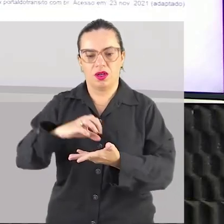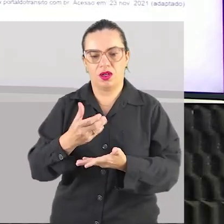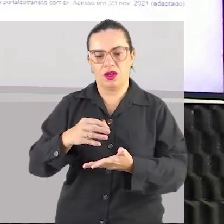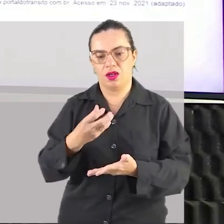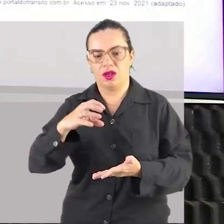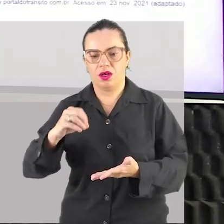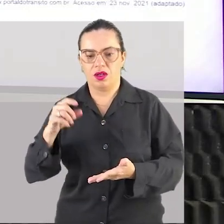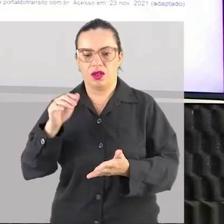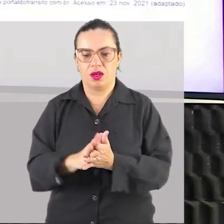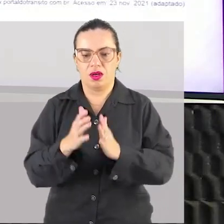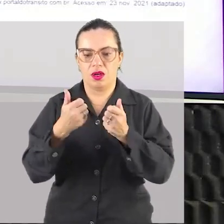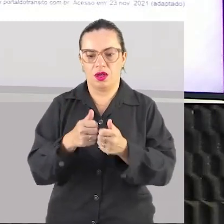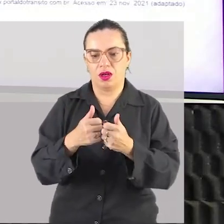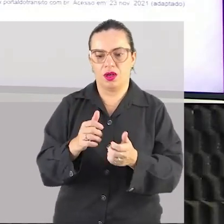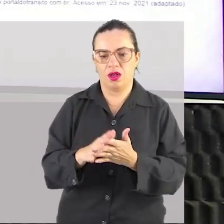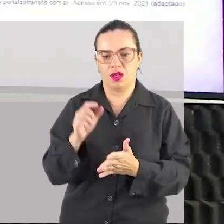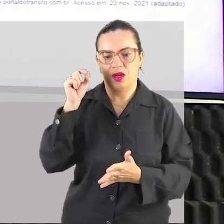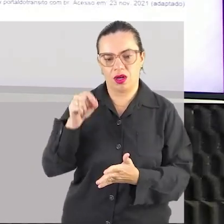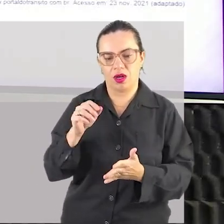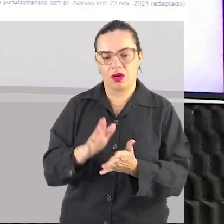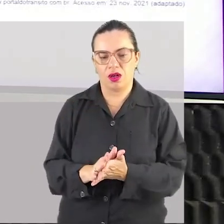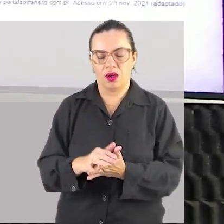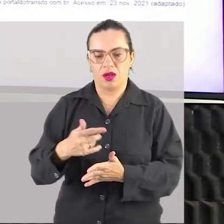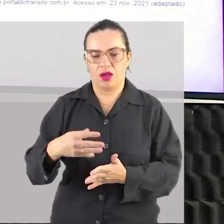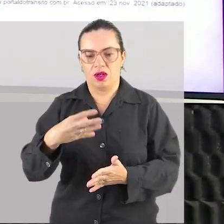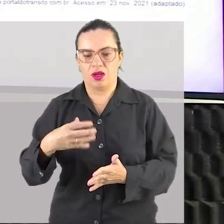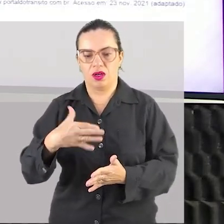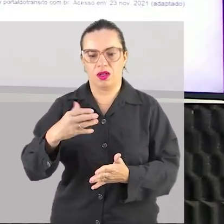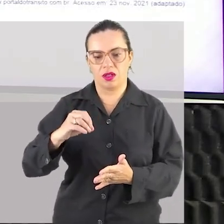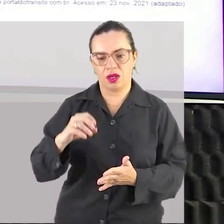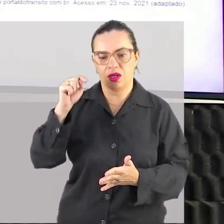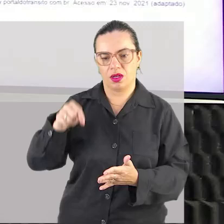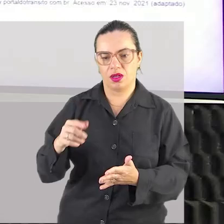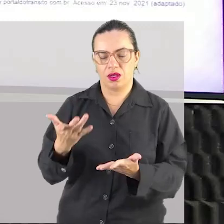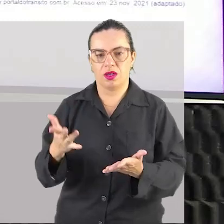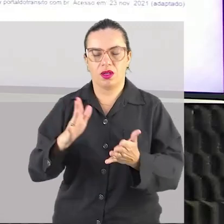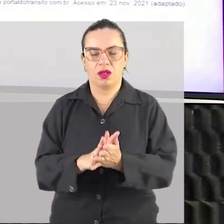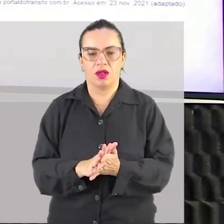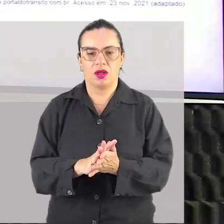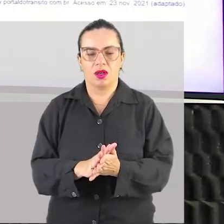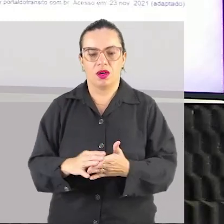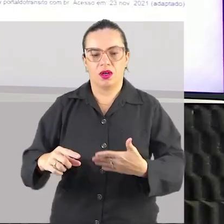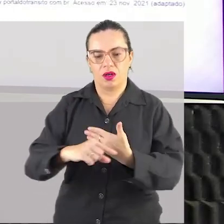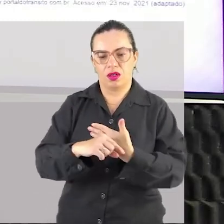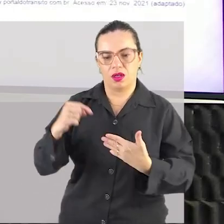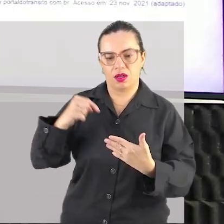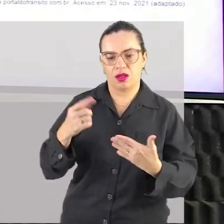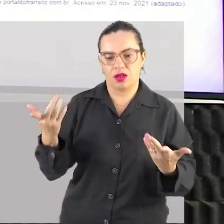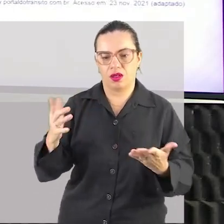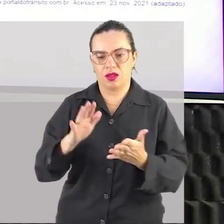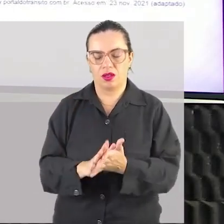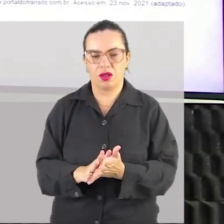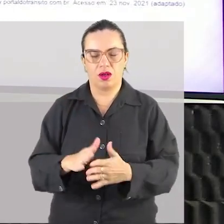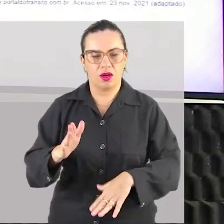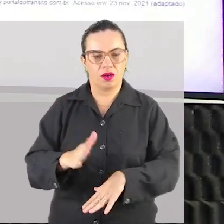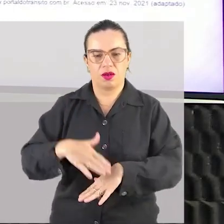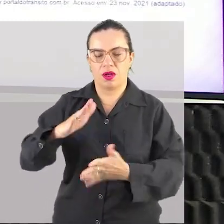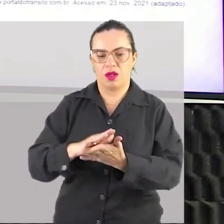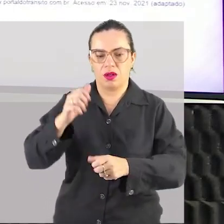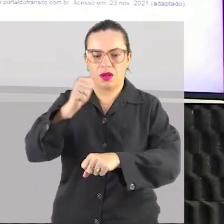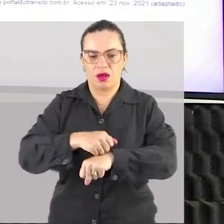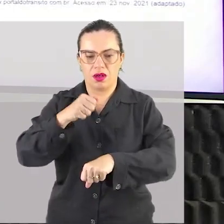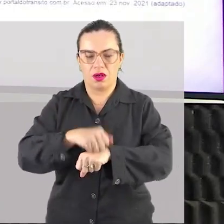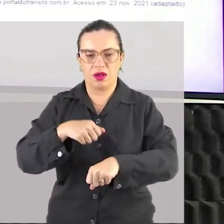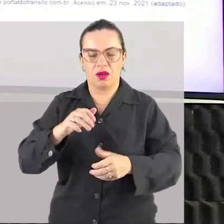menos 7:10 conta segundo especialistas são os mais pobres os que moram mais longe do